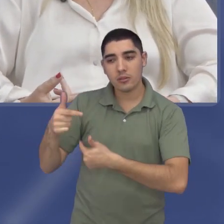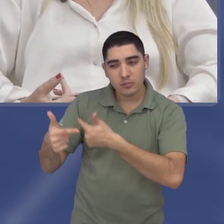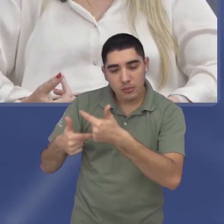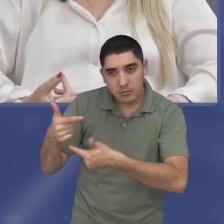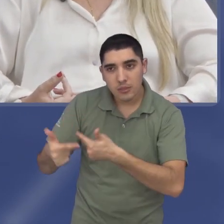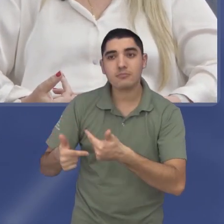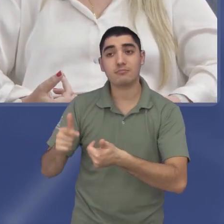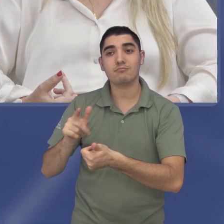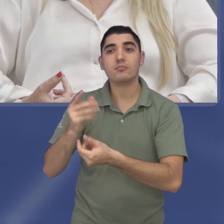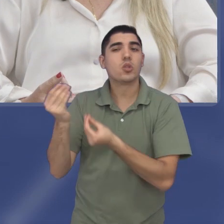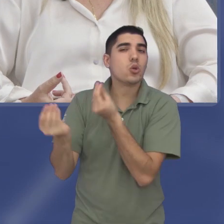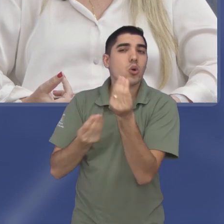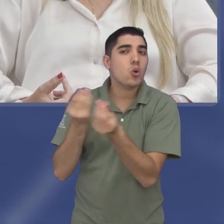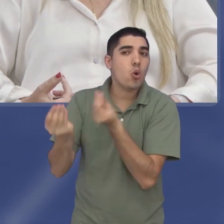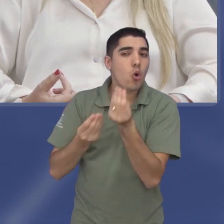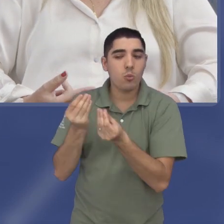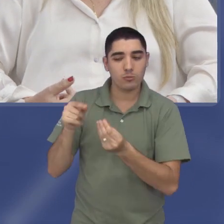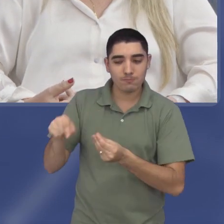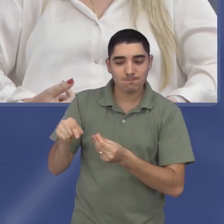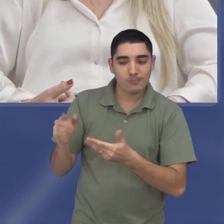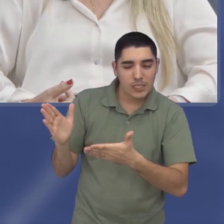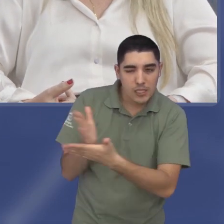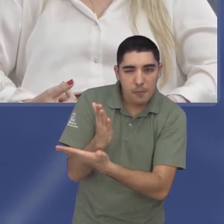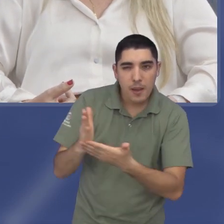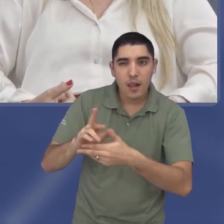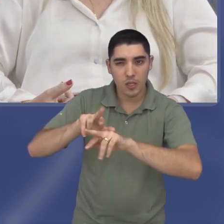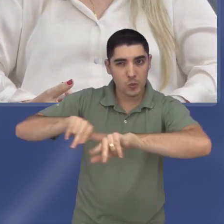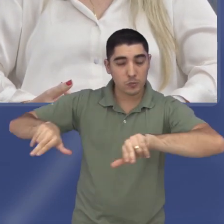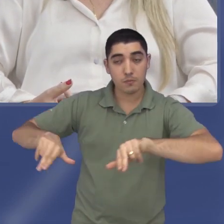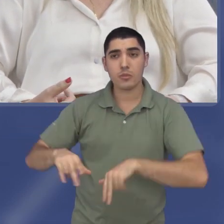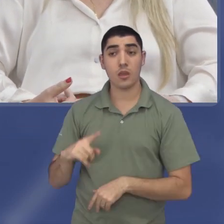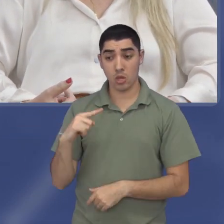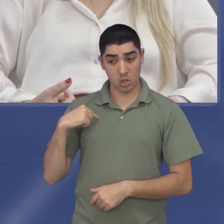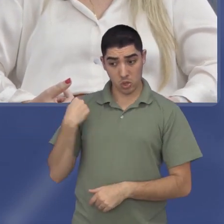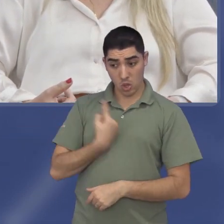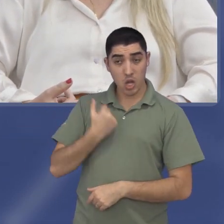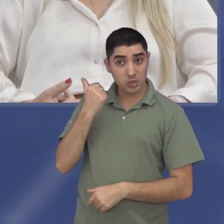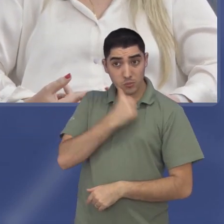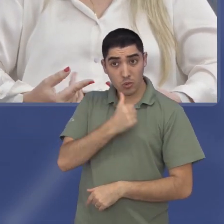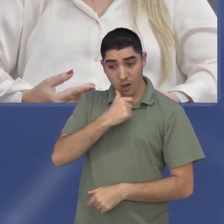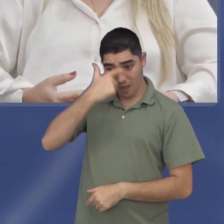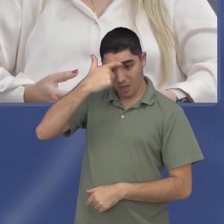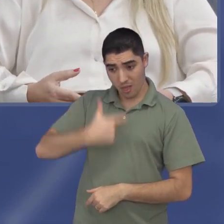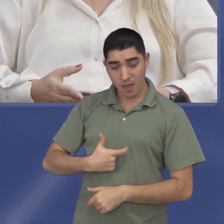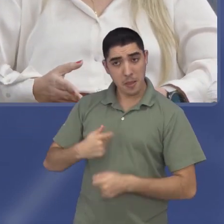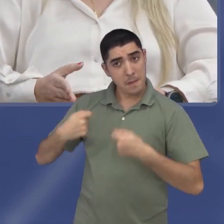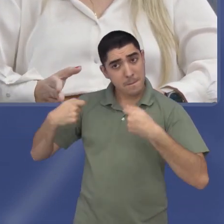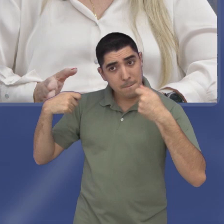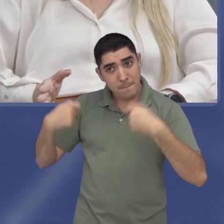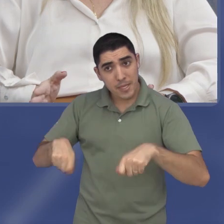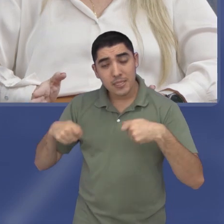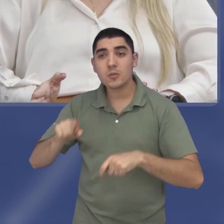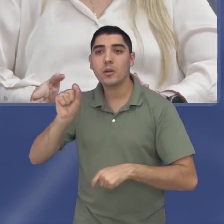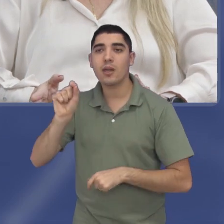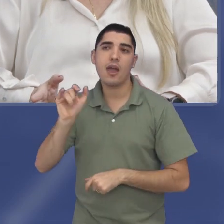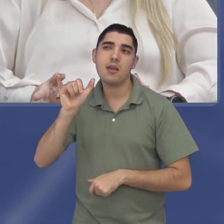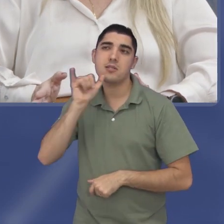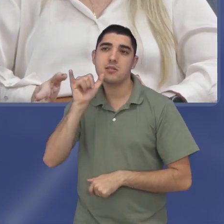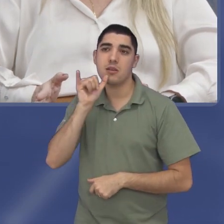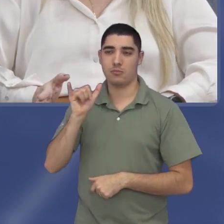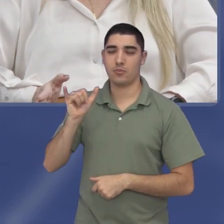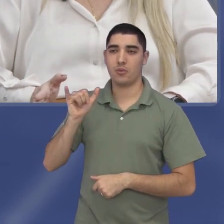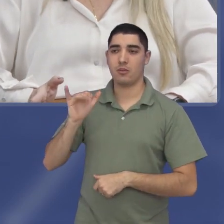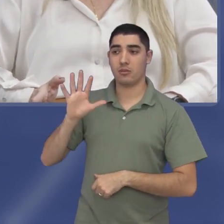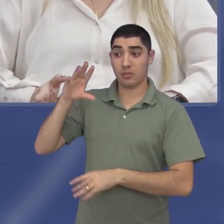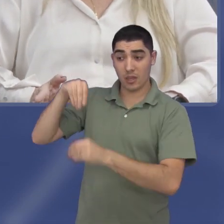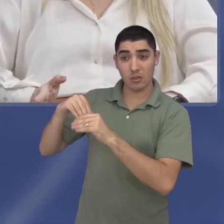ser dividido, essa tarefa. E para nós, mulheres, tem hora que a gente precisa, sim, passar por alguns setores da casa